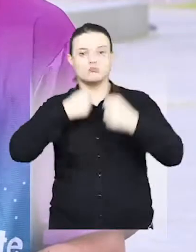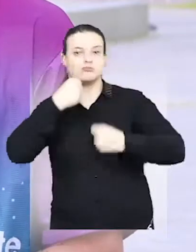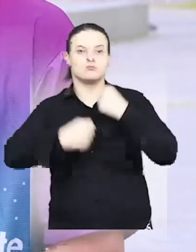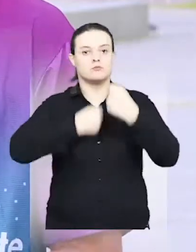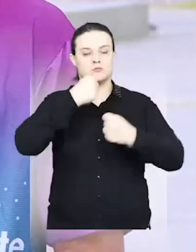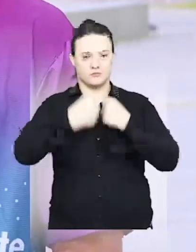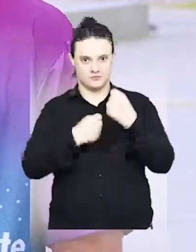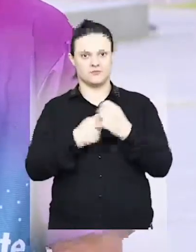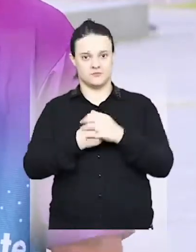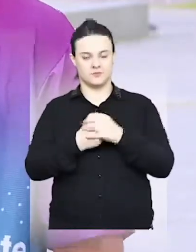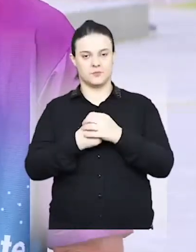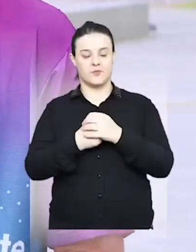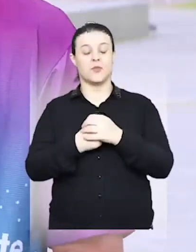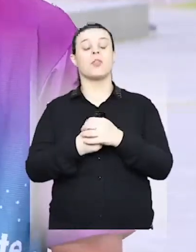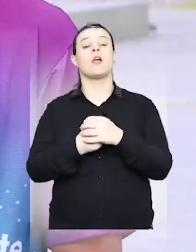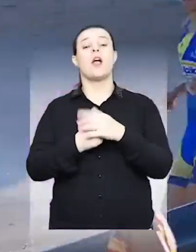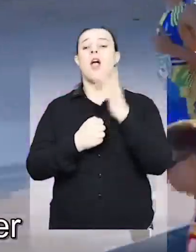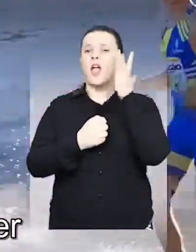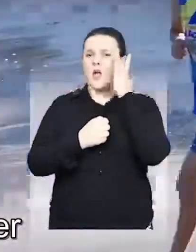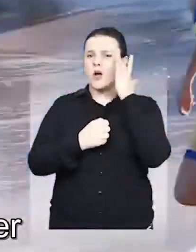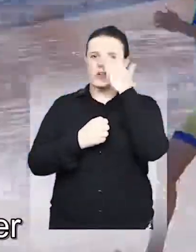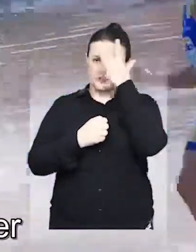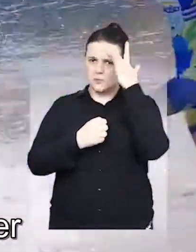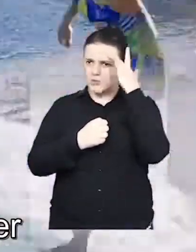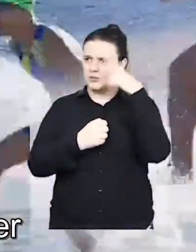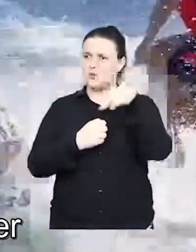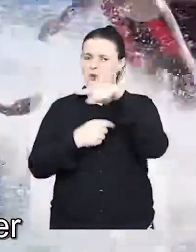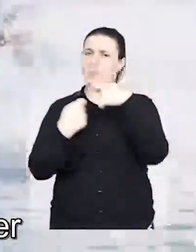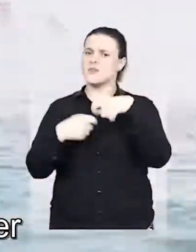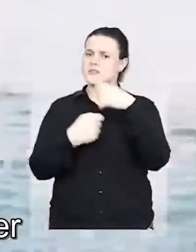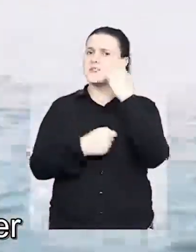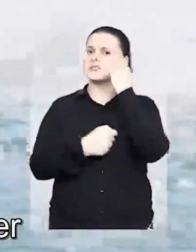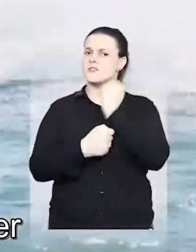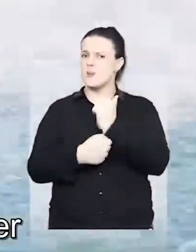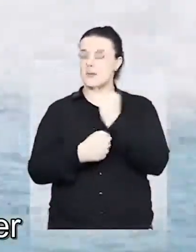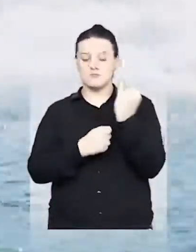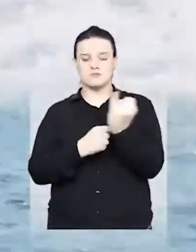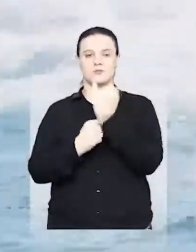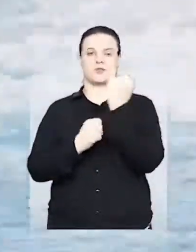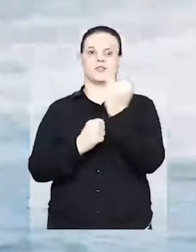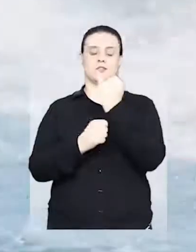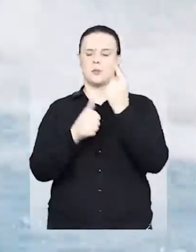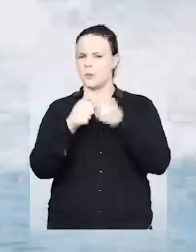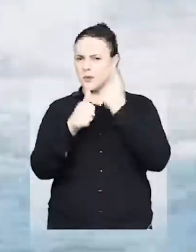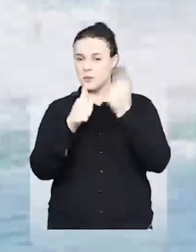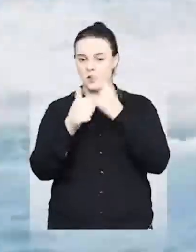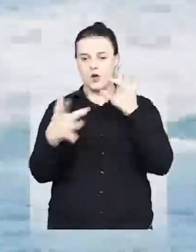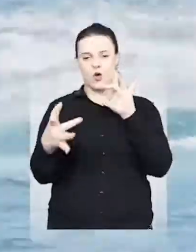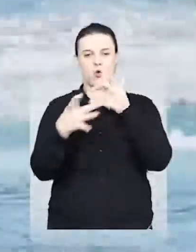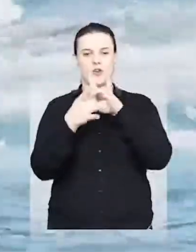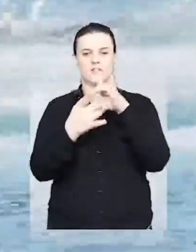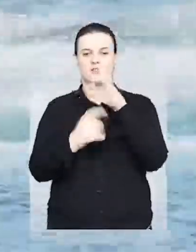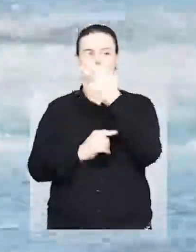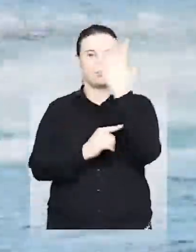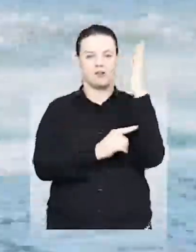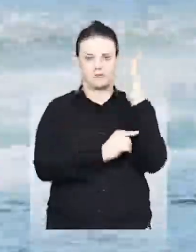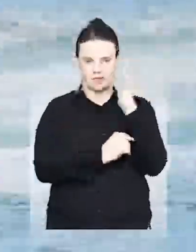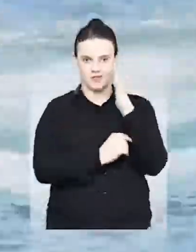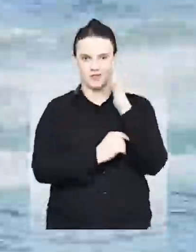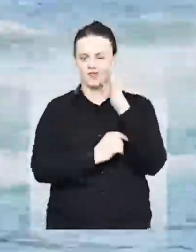corre 2 maratonas. Felipe. Eu acho que as pessoas deveriam saber que é importante, primeiro, a conexão com a